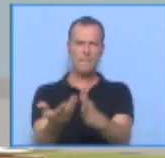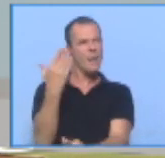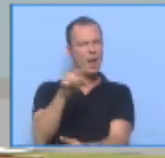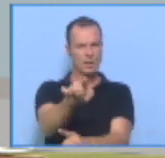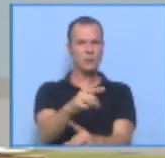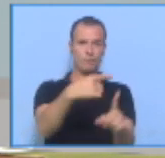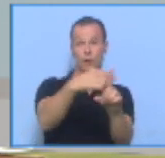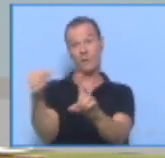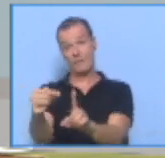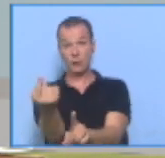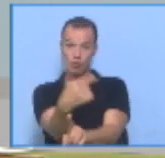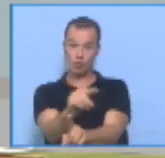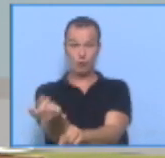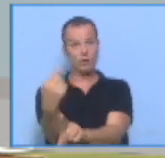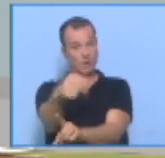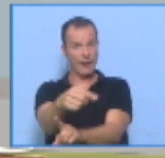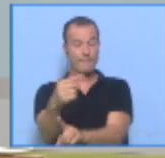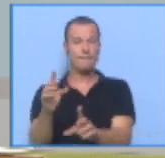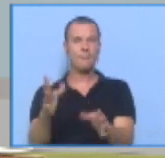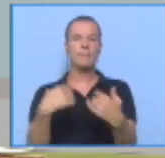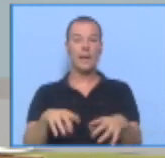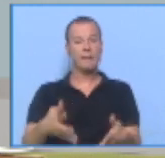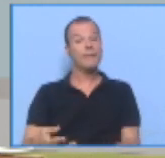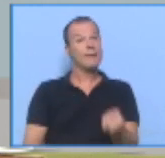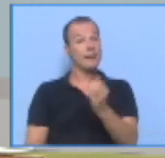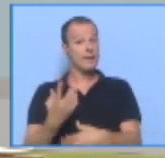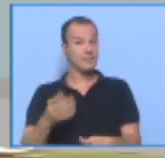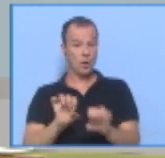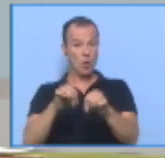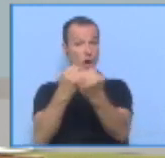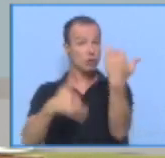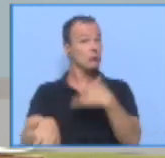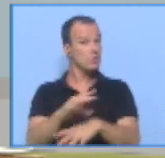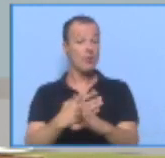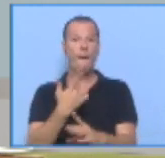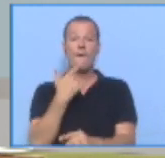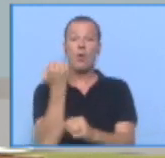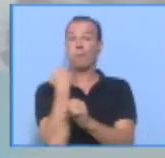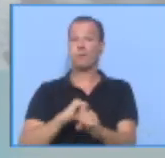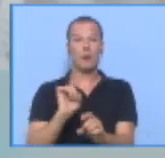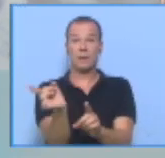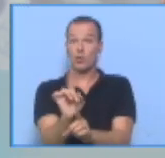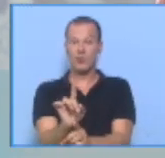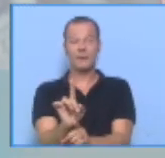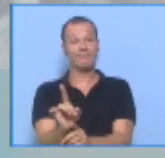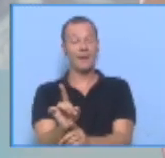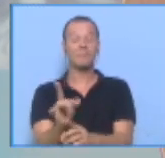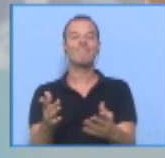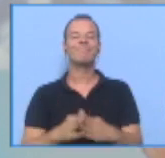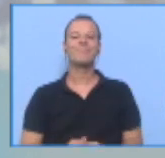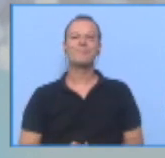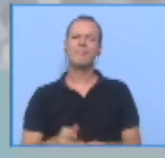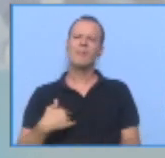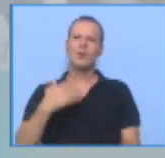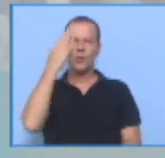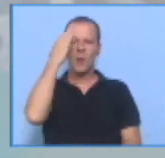nos contras, se quisermos, na construção da sociedade. Não pode ser ignorado. A sociedade também se constrói a partir desta perspectiva. E